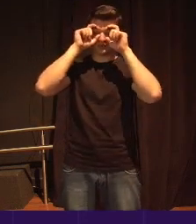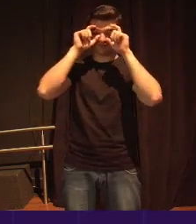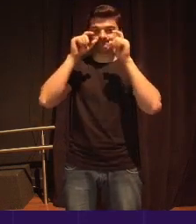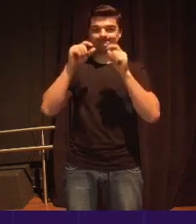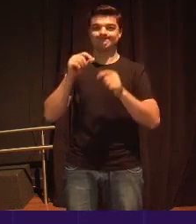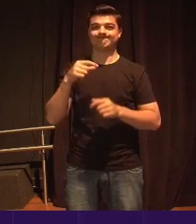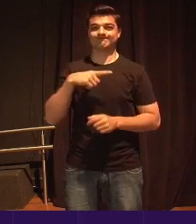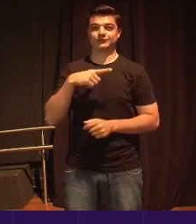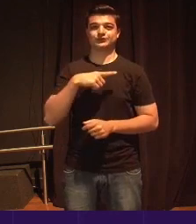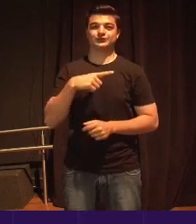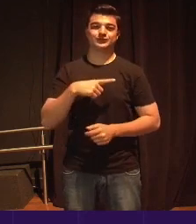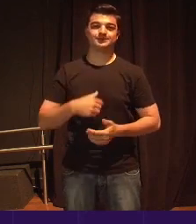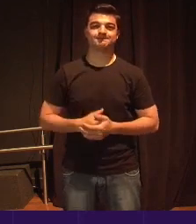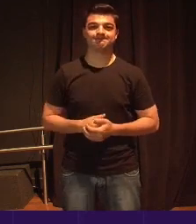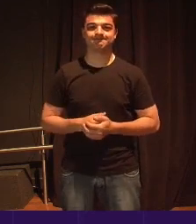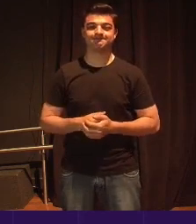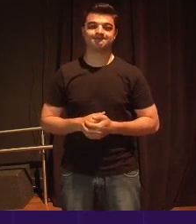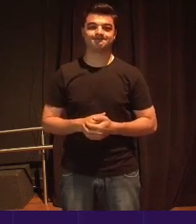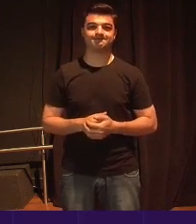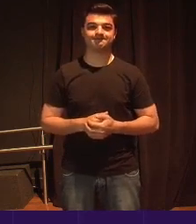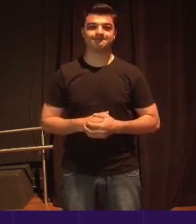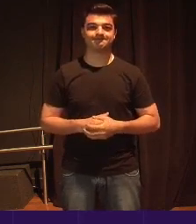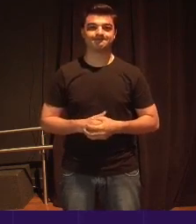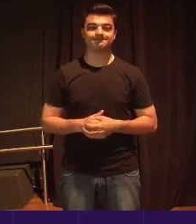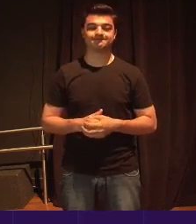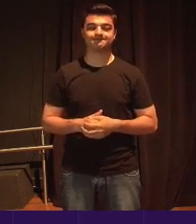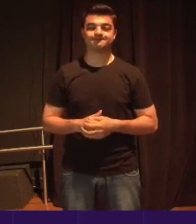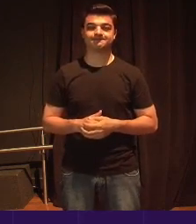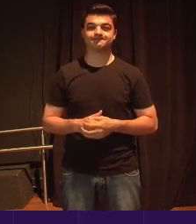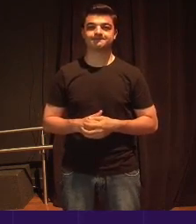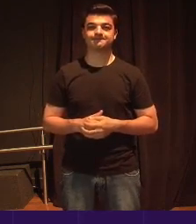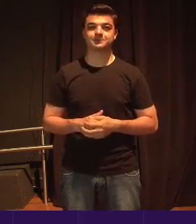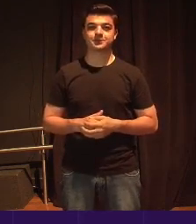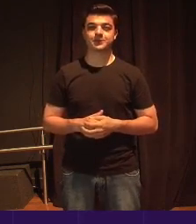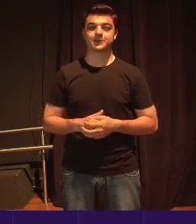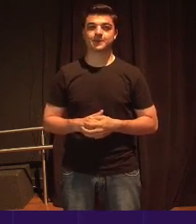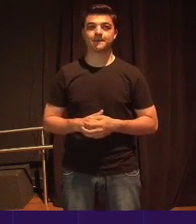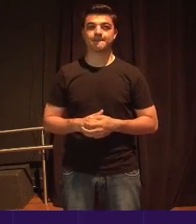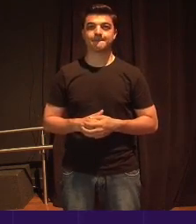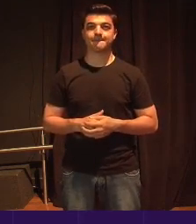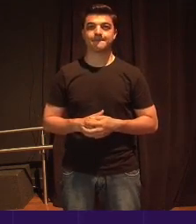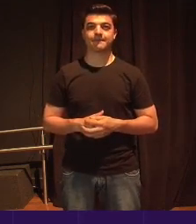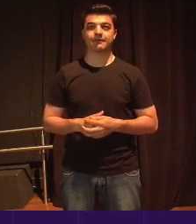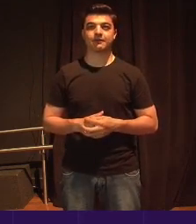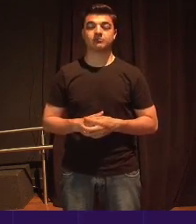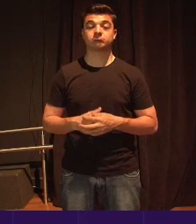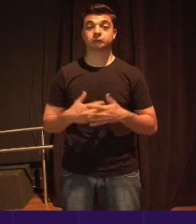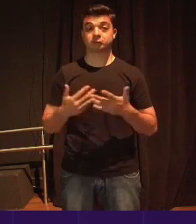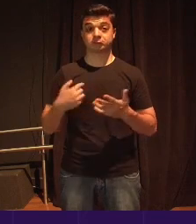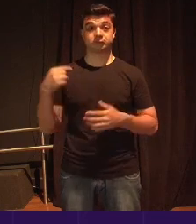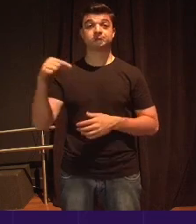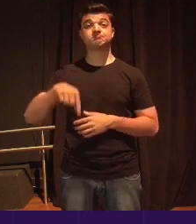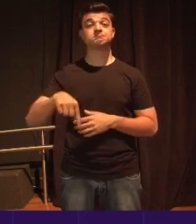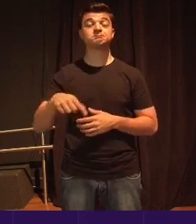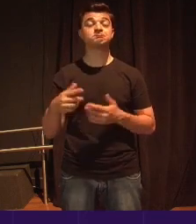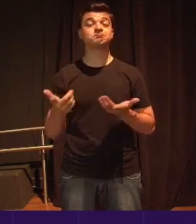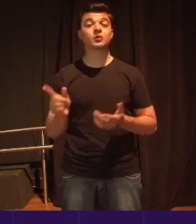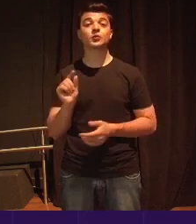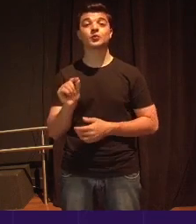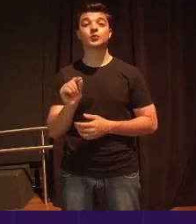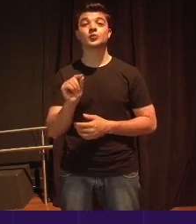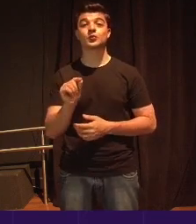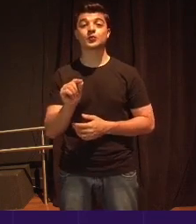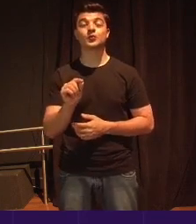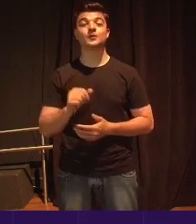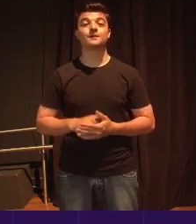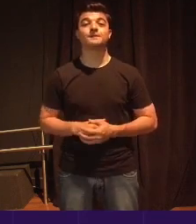é minha... E hoje eu venho aqui para compartilhar um pouco com vocês, né? Como foi